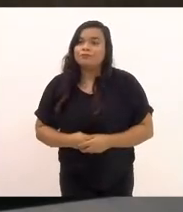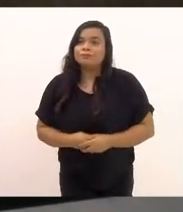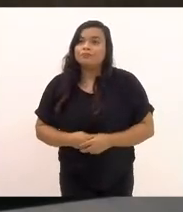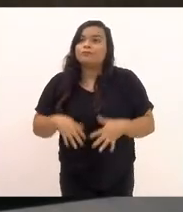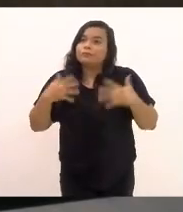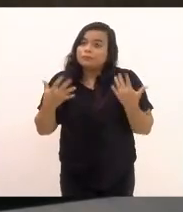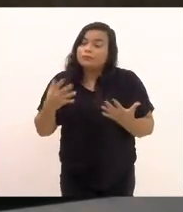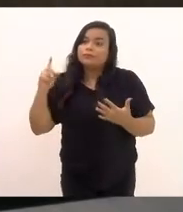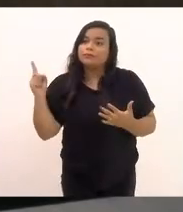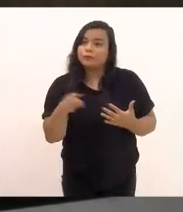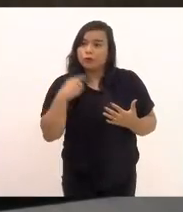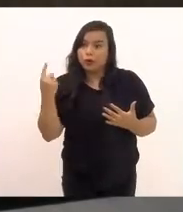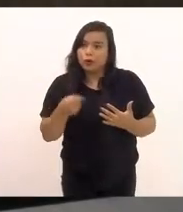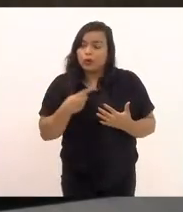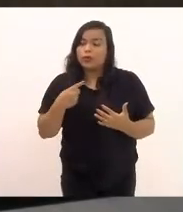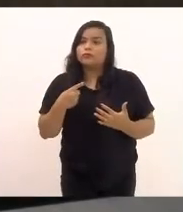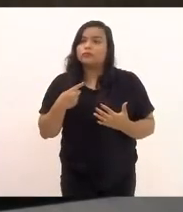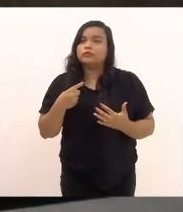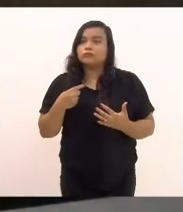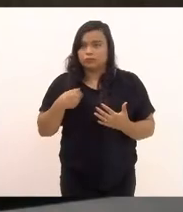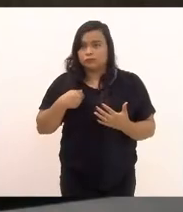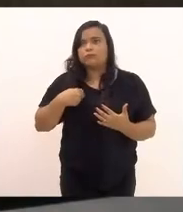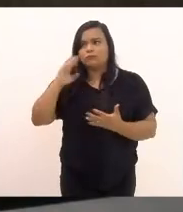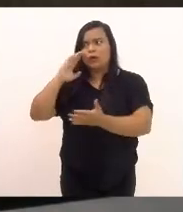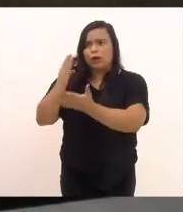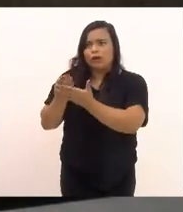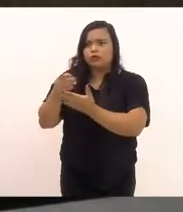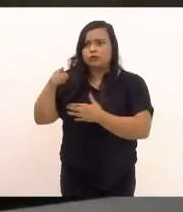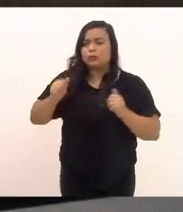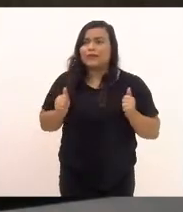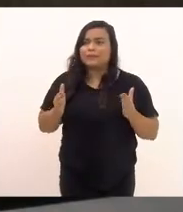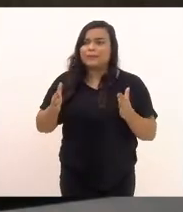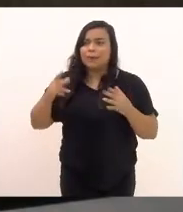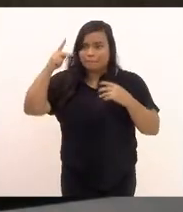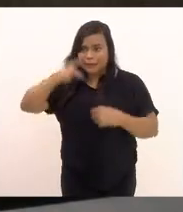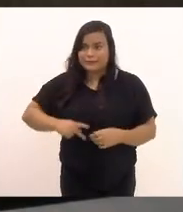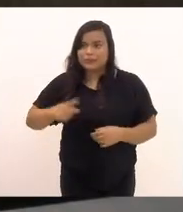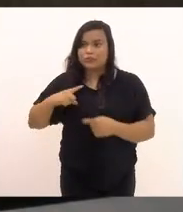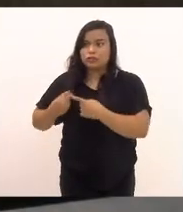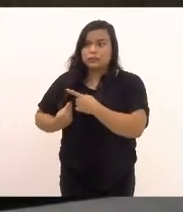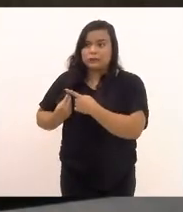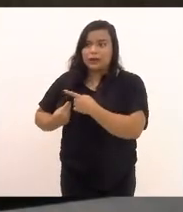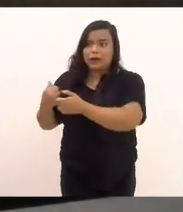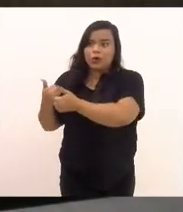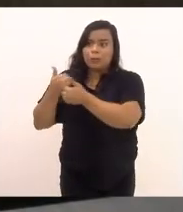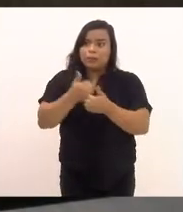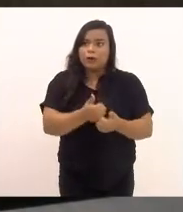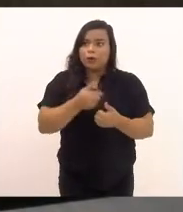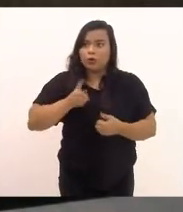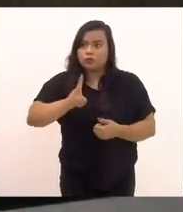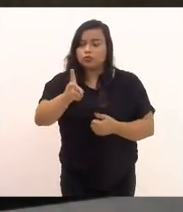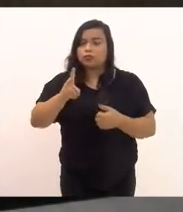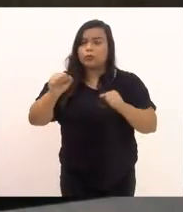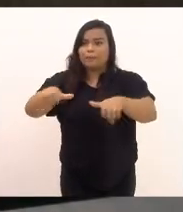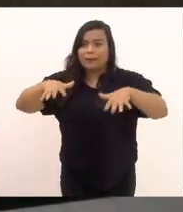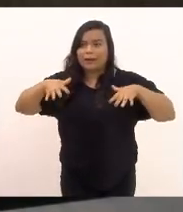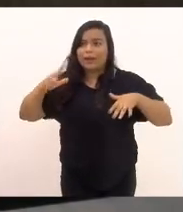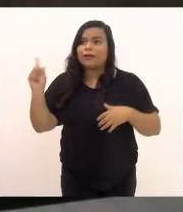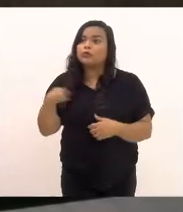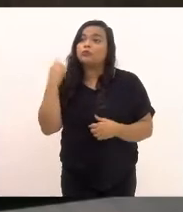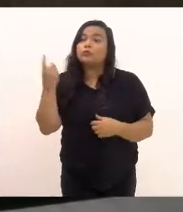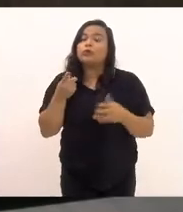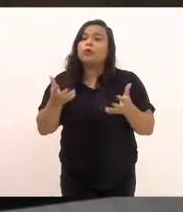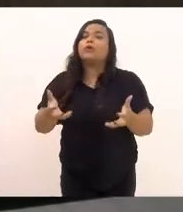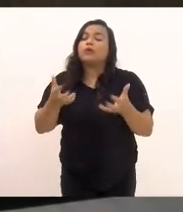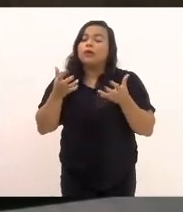gente quer... Acredito que a assessoria do nosso presidente está acompanhando ainda o plenário, que a gente